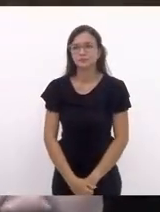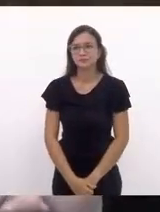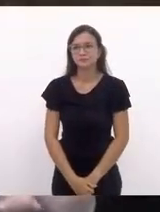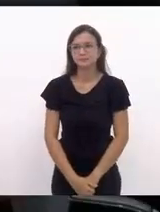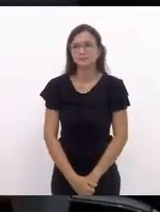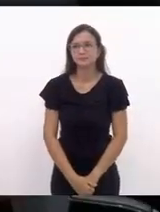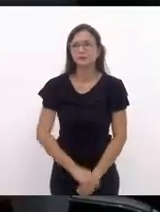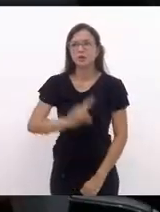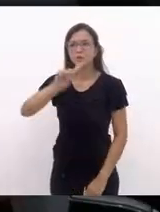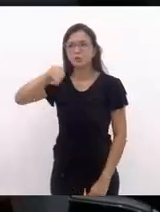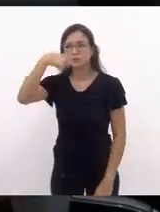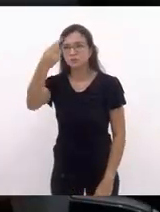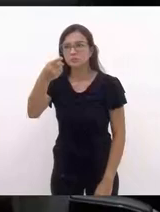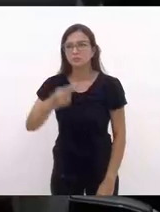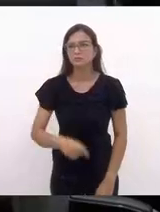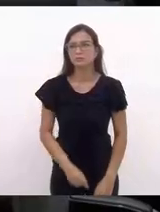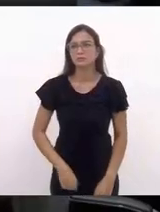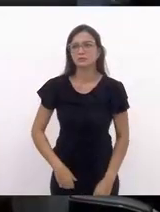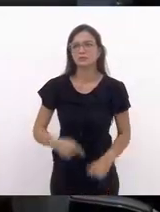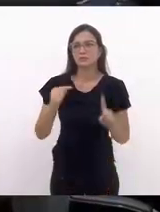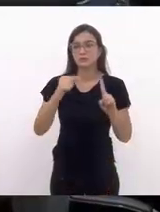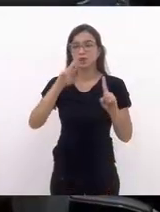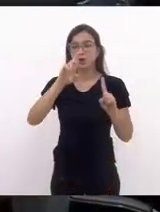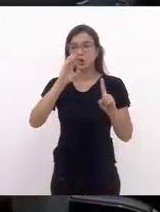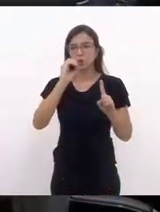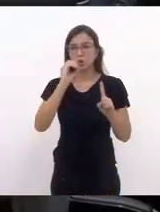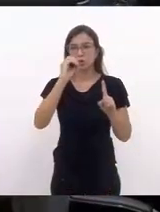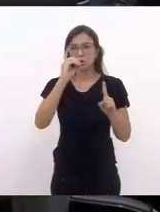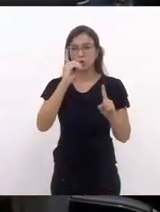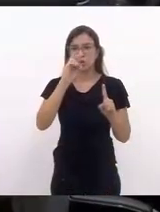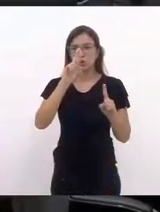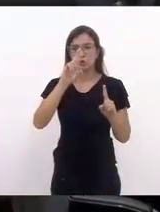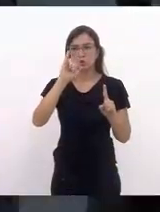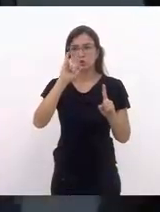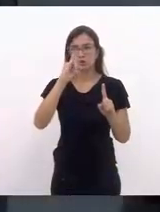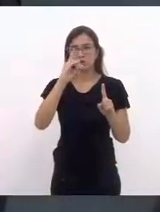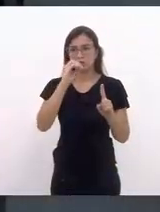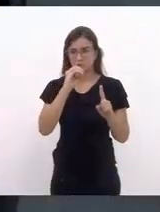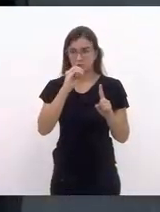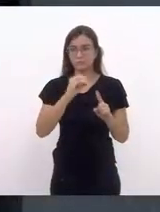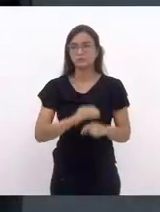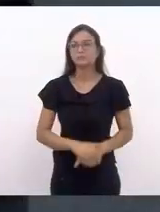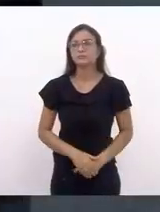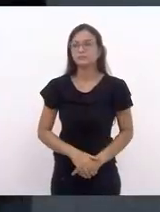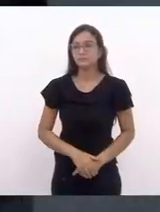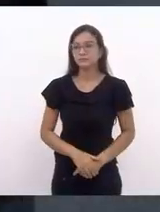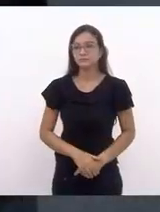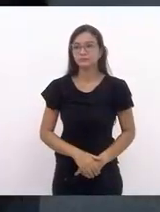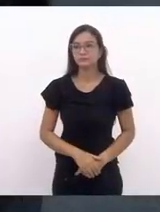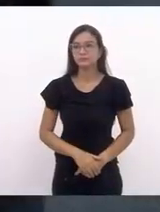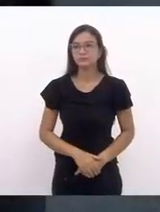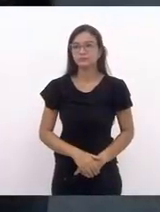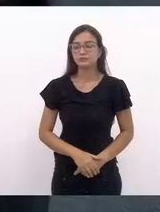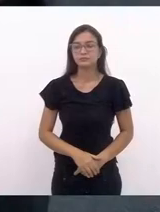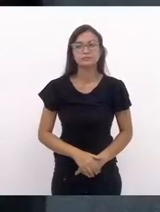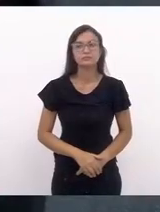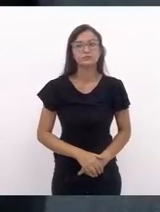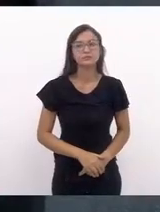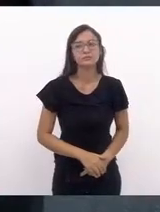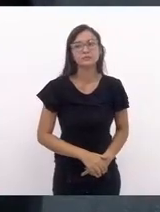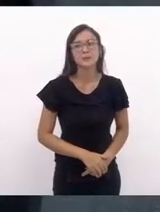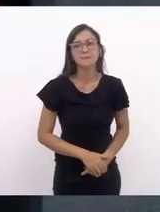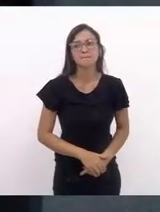o próximo orador Deputado Rodrigo Amorim senhor presidente eu quero em primeiro lugar dizer que